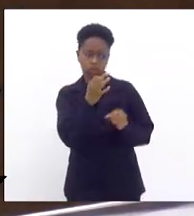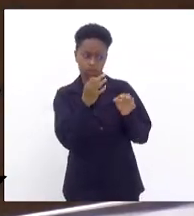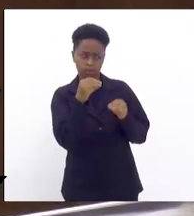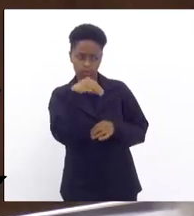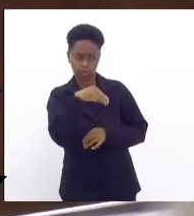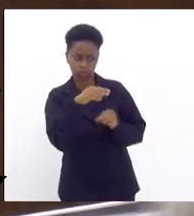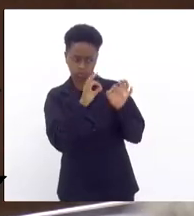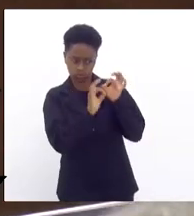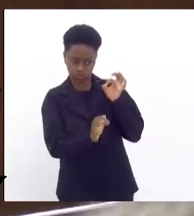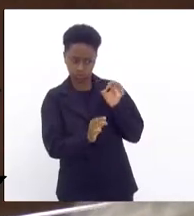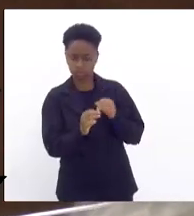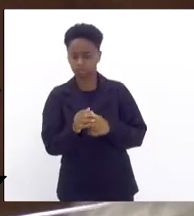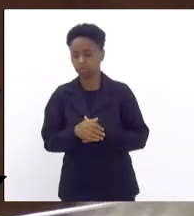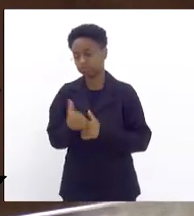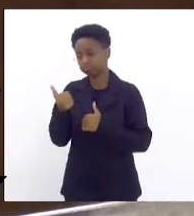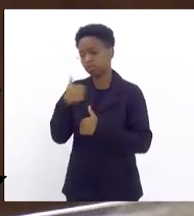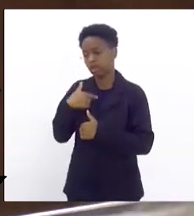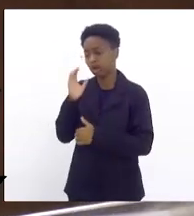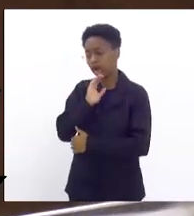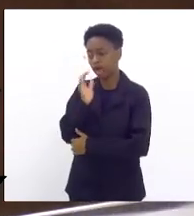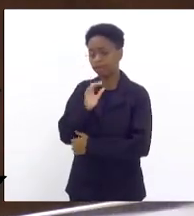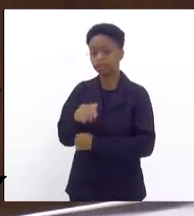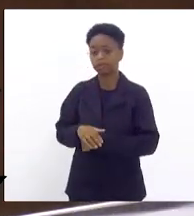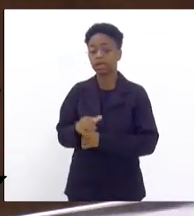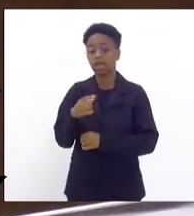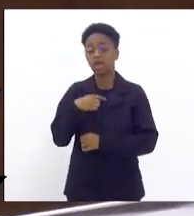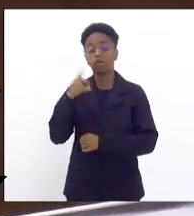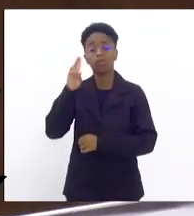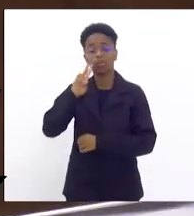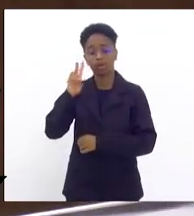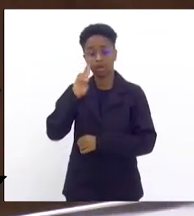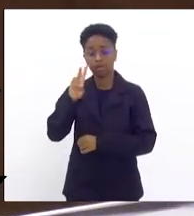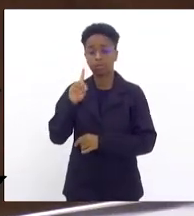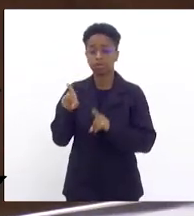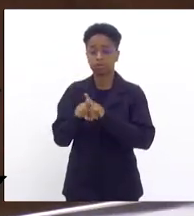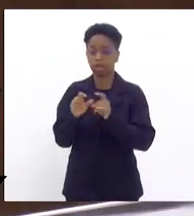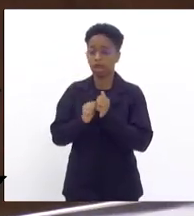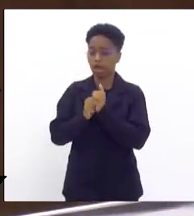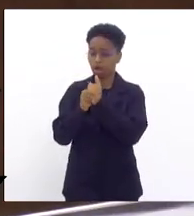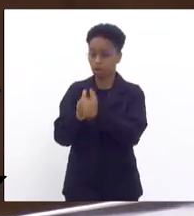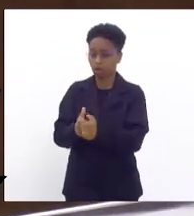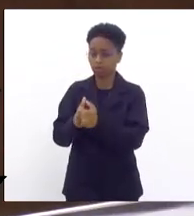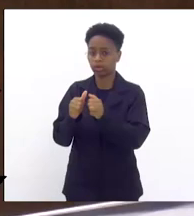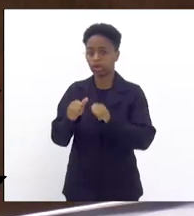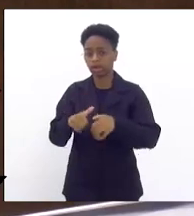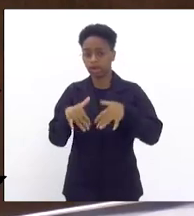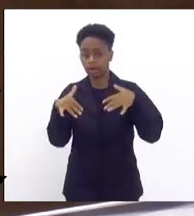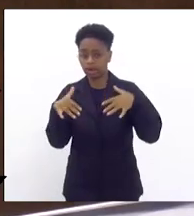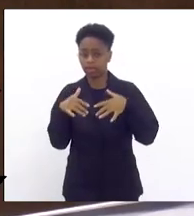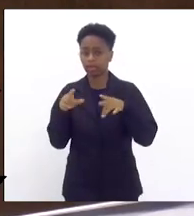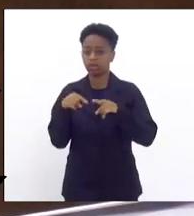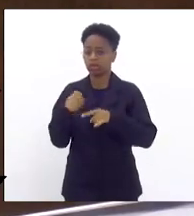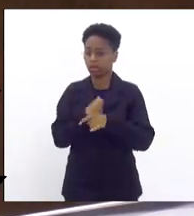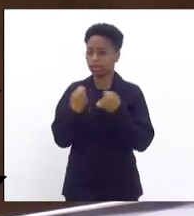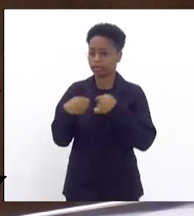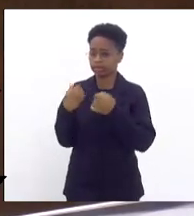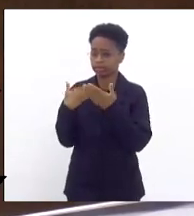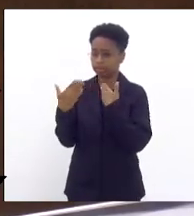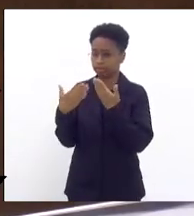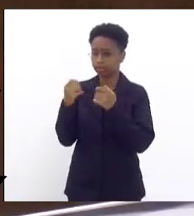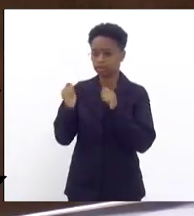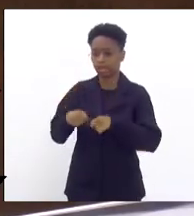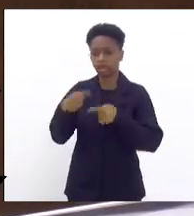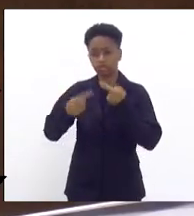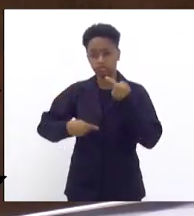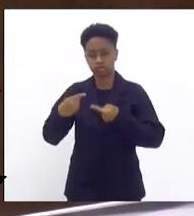bem breve, deputado. O doutor Delair, eu tenho recordações dele de acompanhá-lo na Câmara Comunitária da Barra. A gente precisa bater um papo para a gente discutir